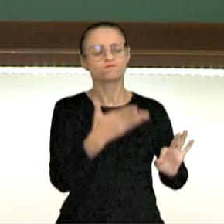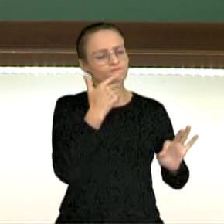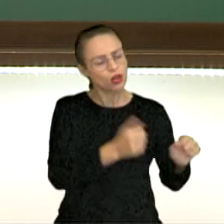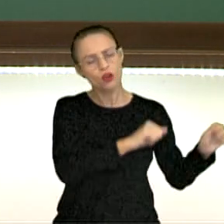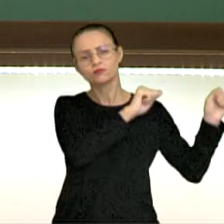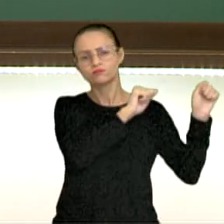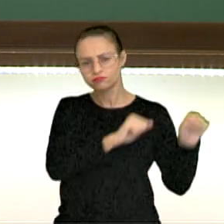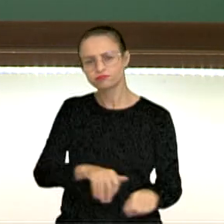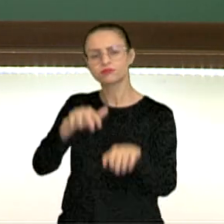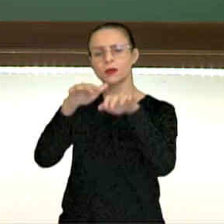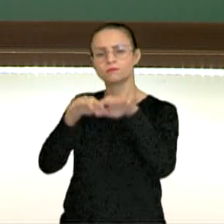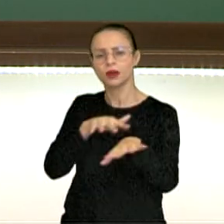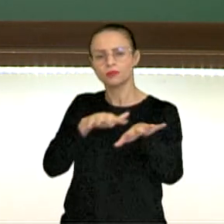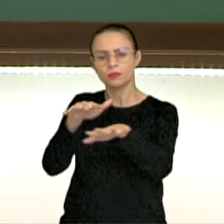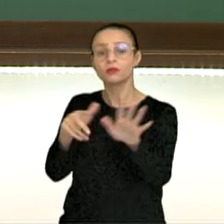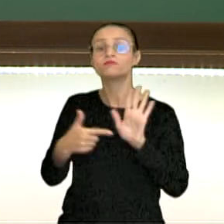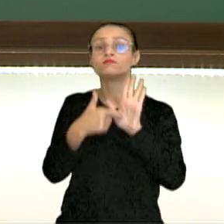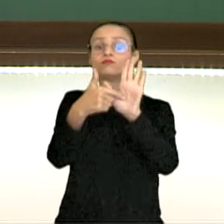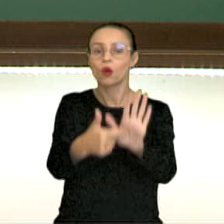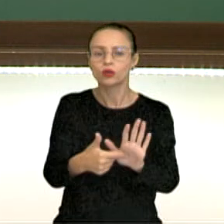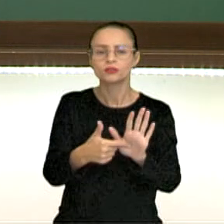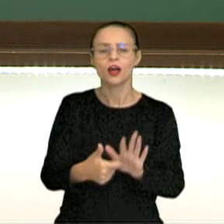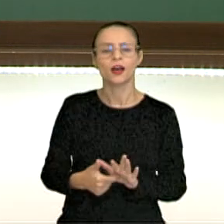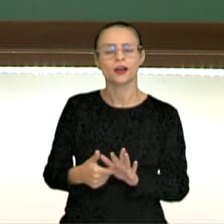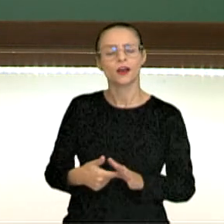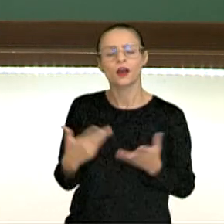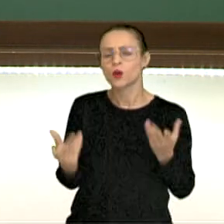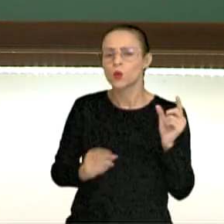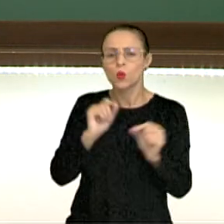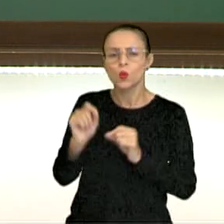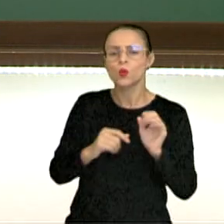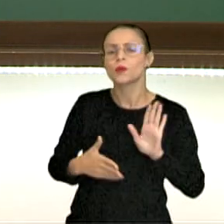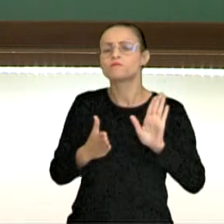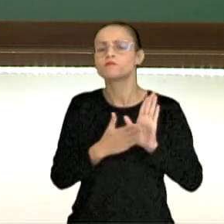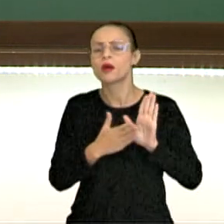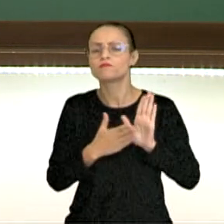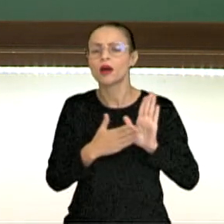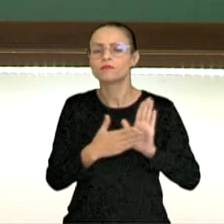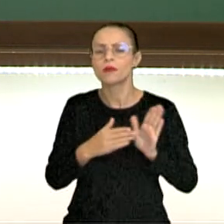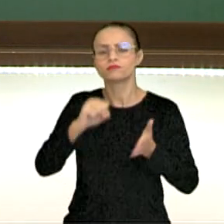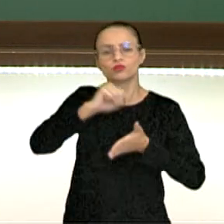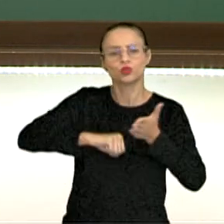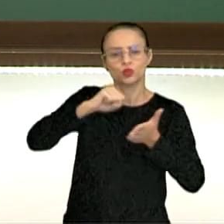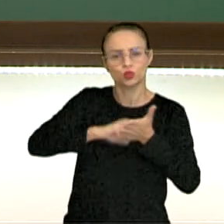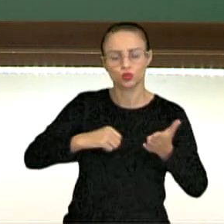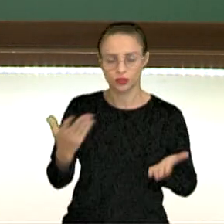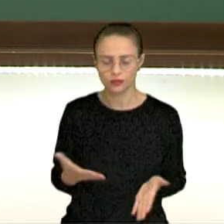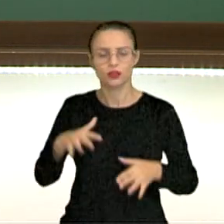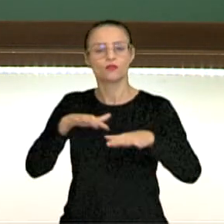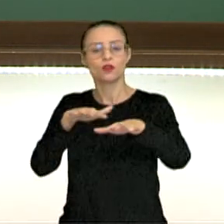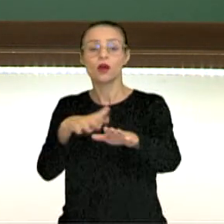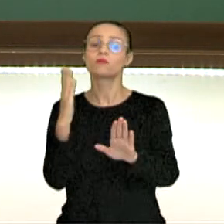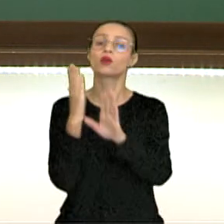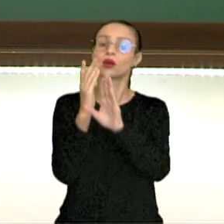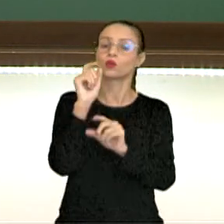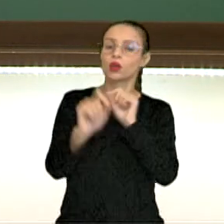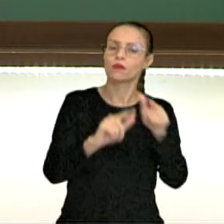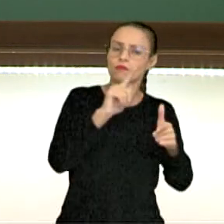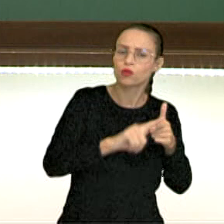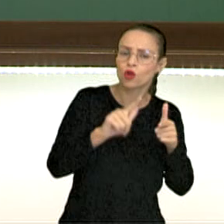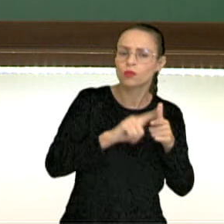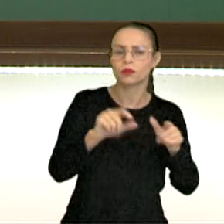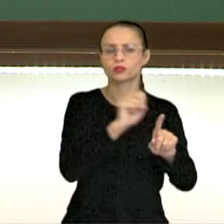esse descontentamento. Então, a reivindicação vem em virtude de um problema social, de